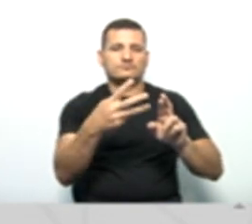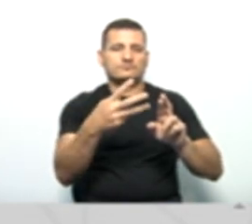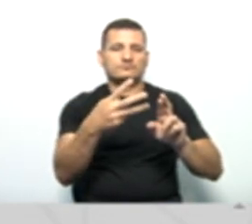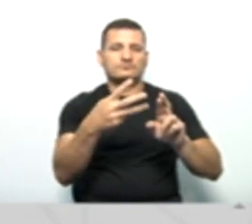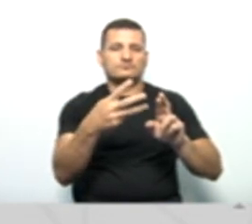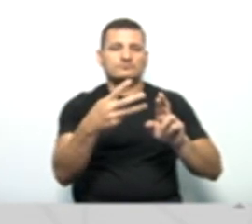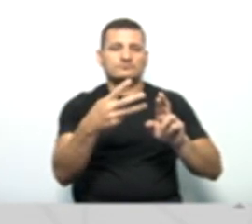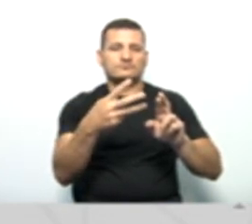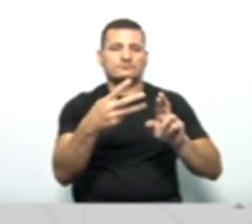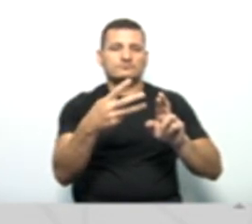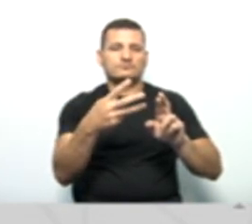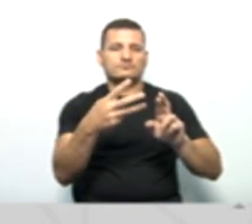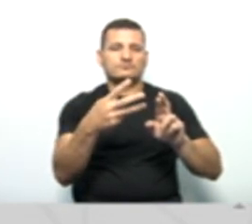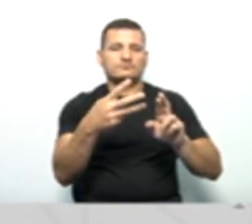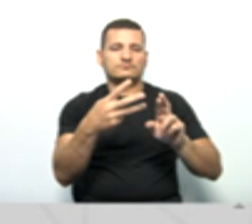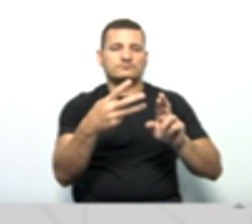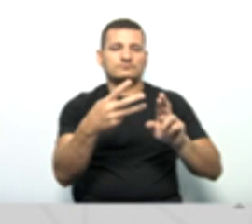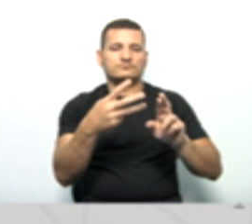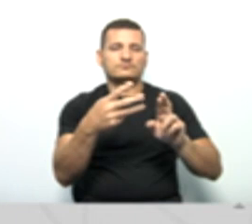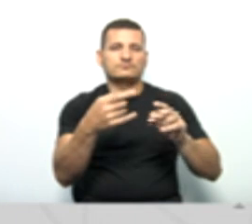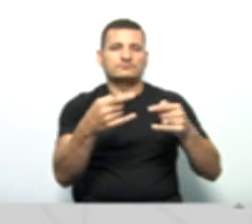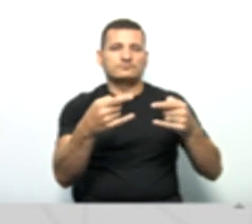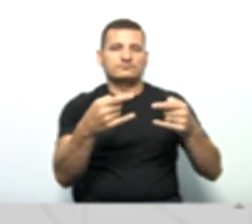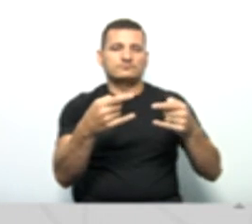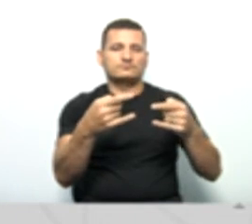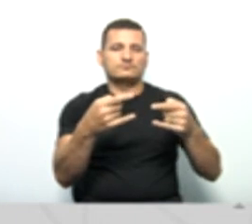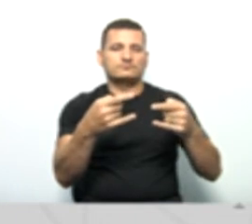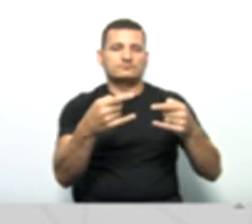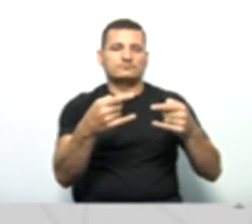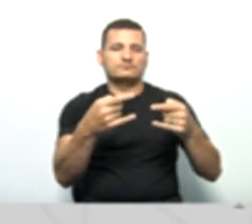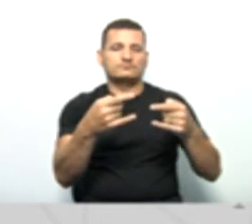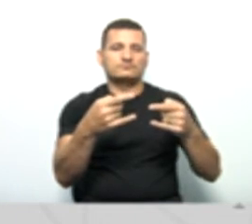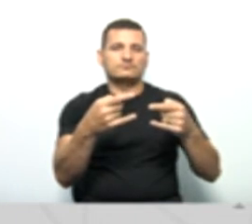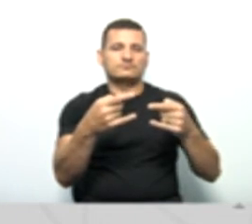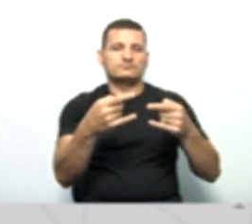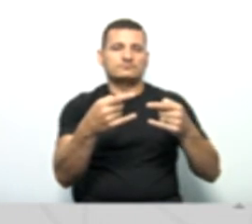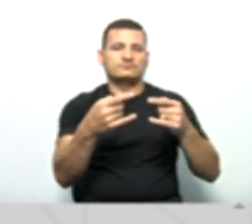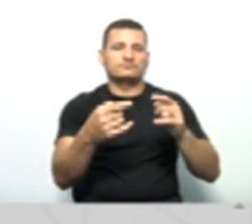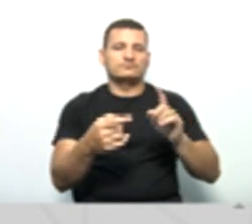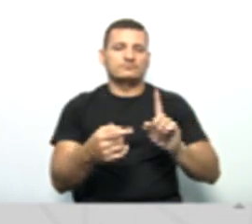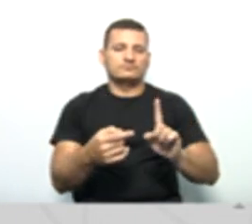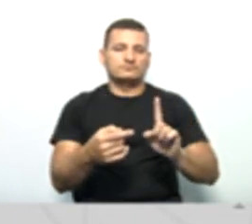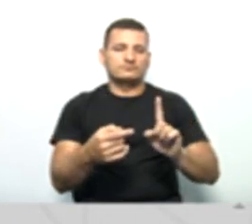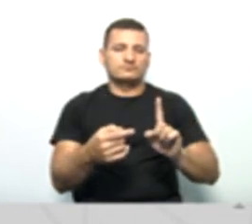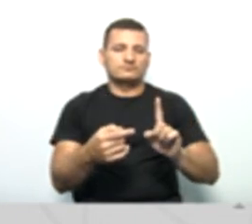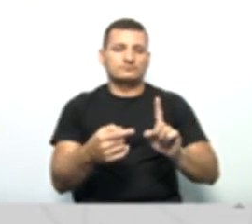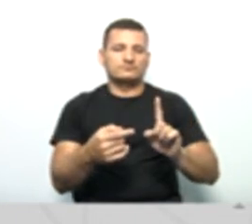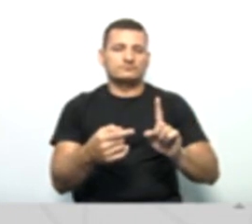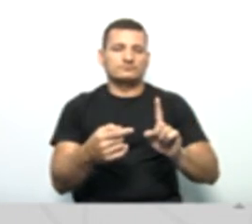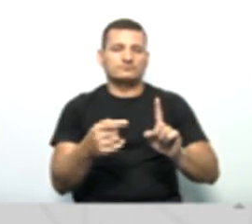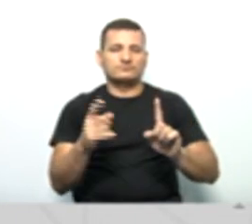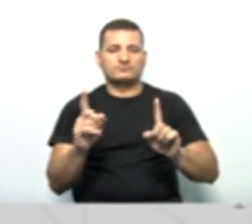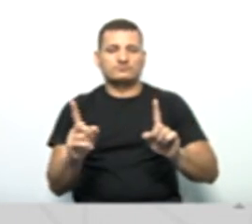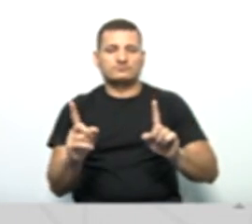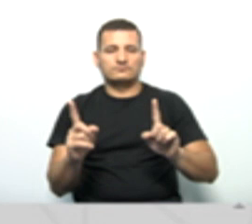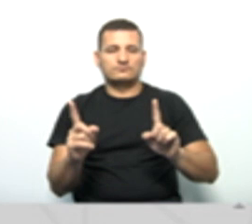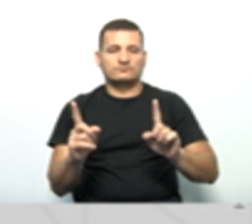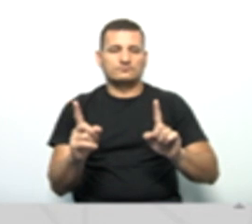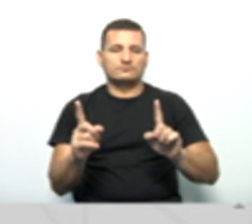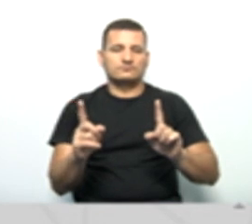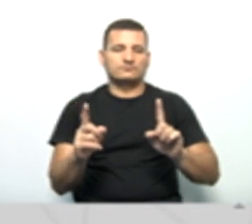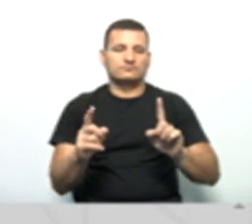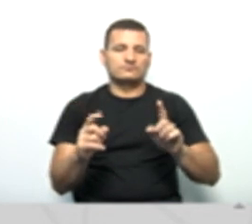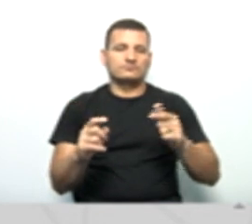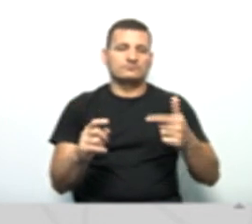3. Na segunda posição, que é 1. Quem está na segunda posição? O 1. E assim vai, ó. O 9, o 5 e